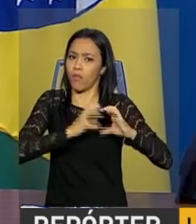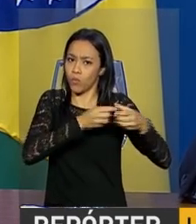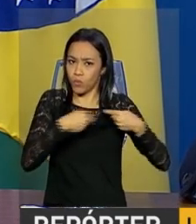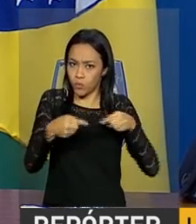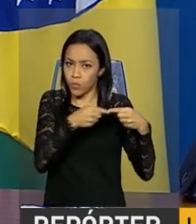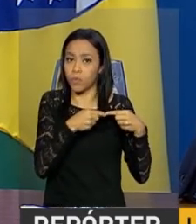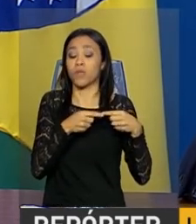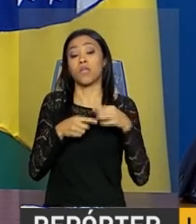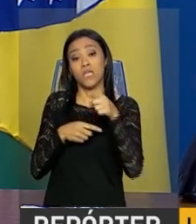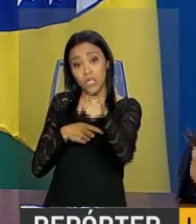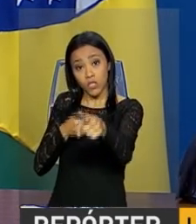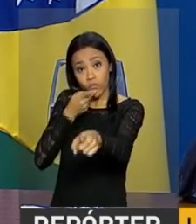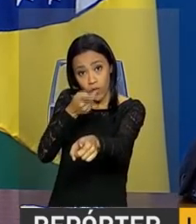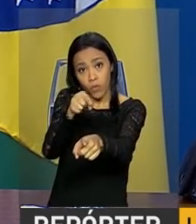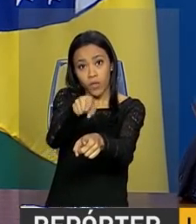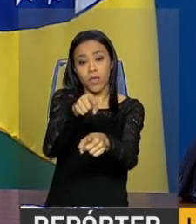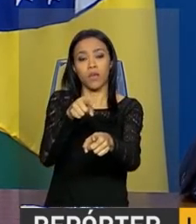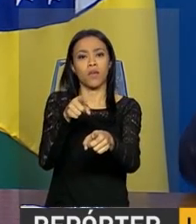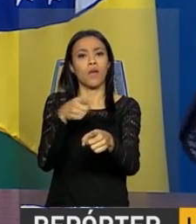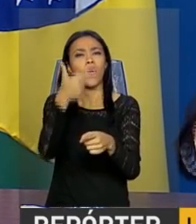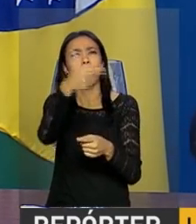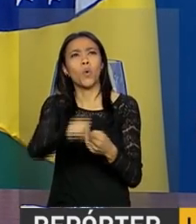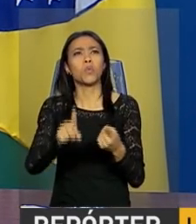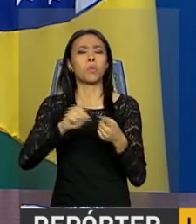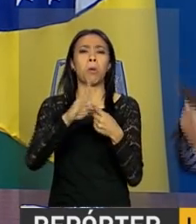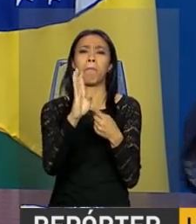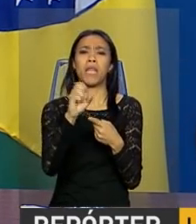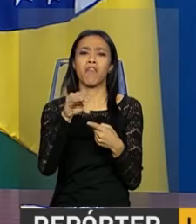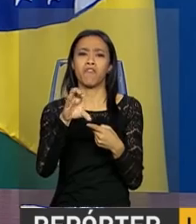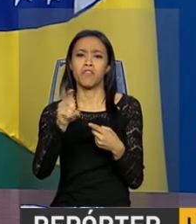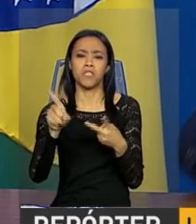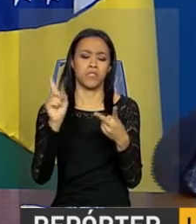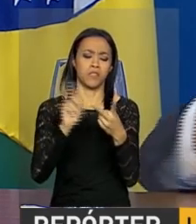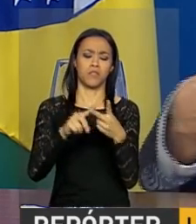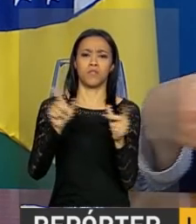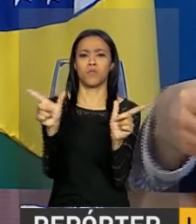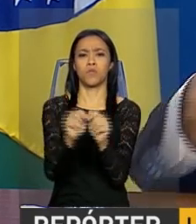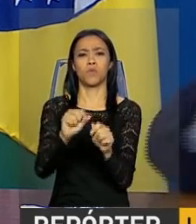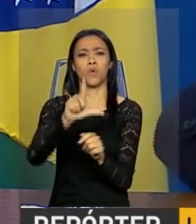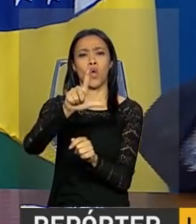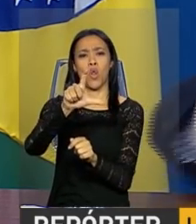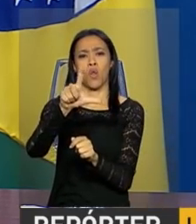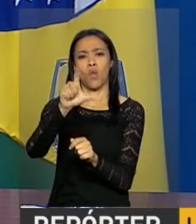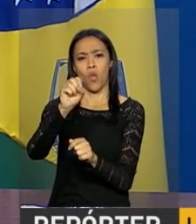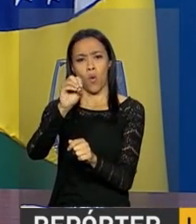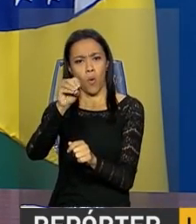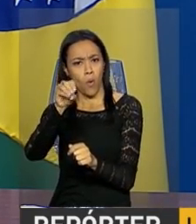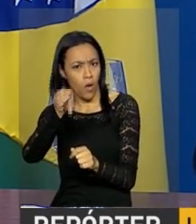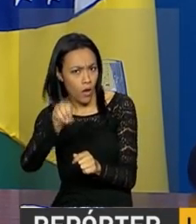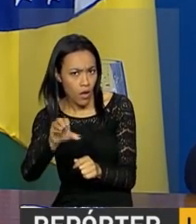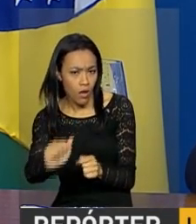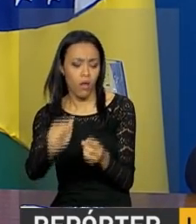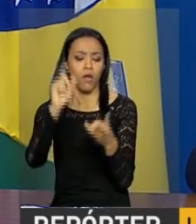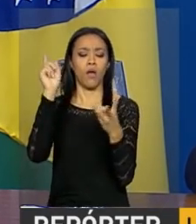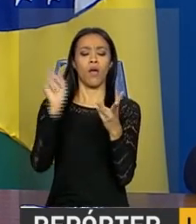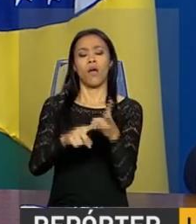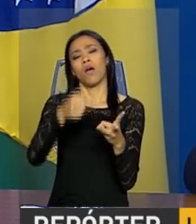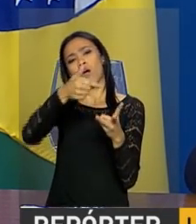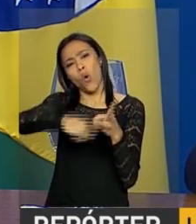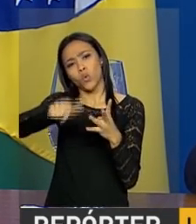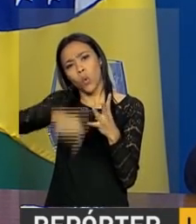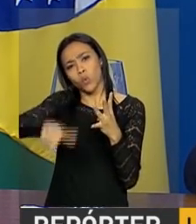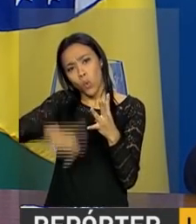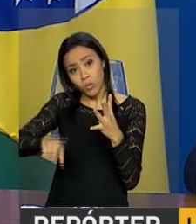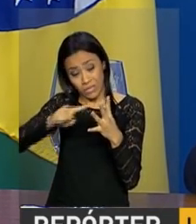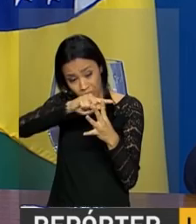mencionou, benefício de prestação continuada, LOAS e etc. Bora, vamos estar dentro deste processo eh